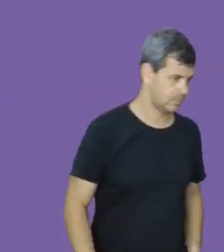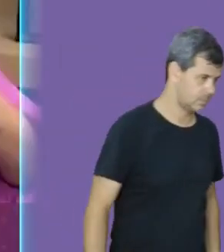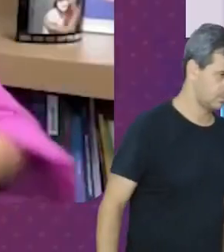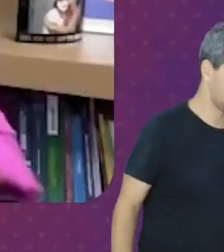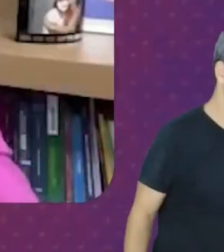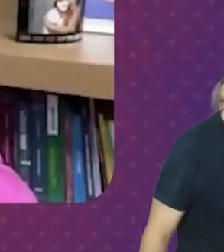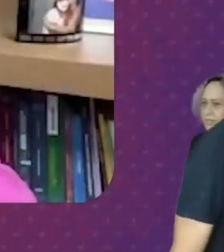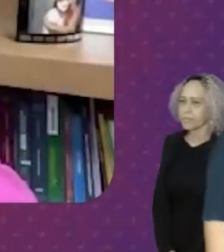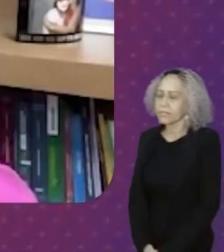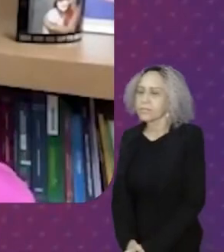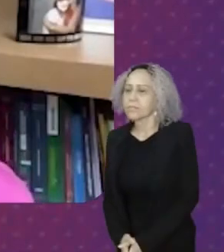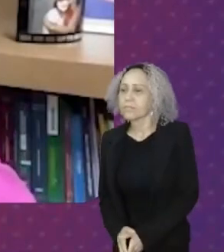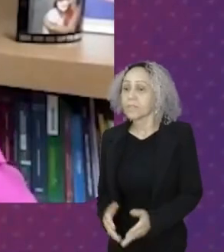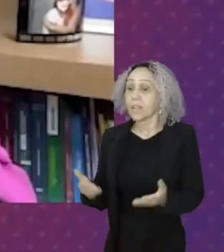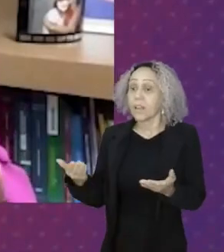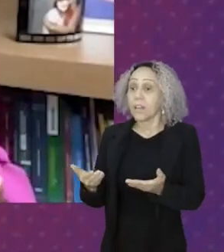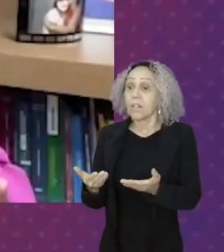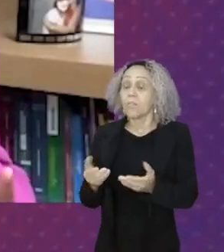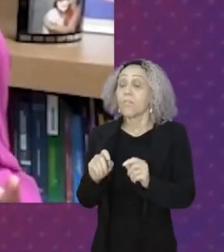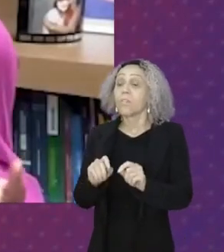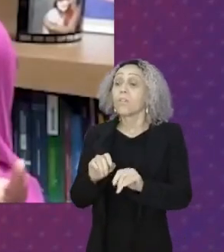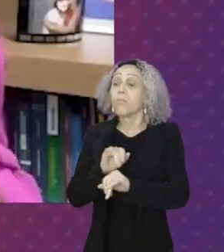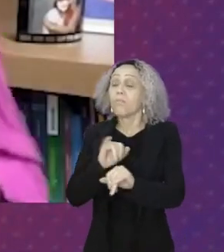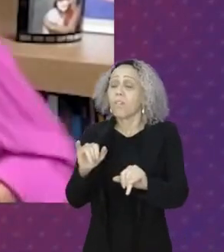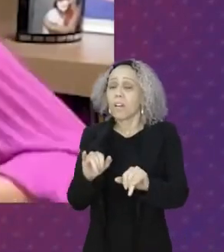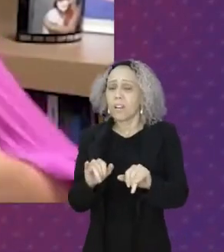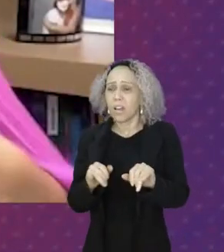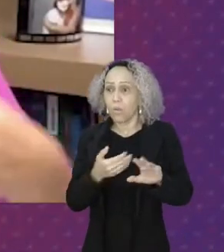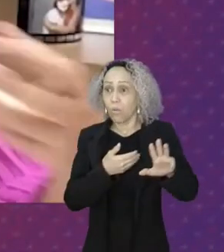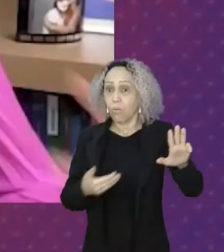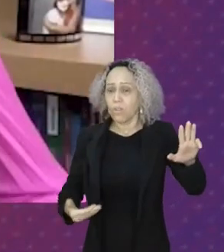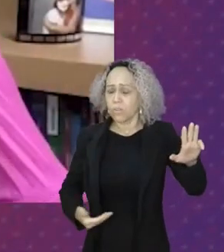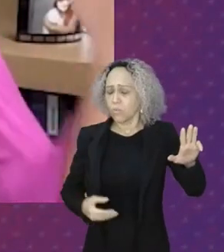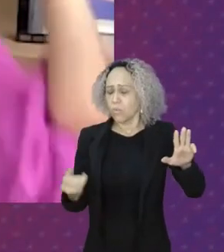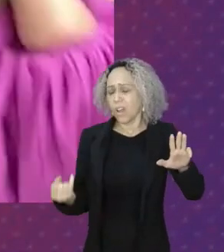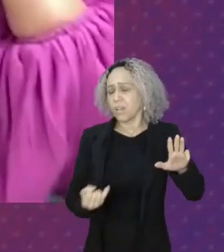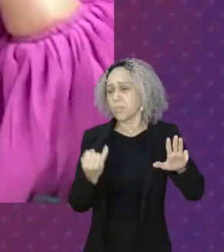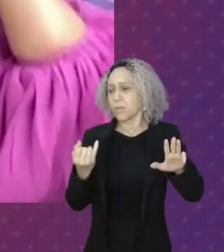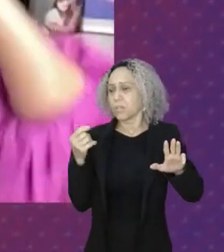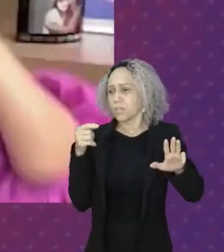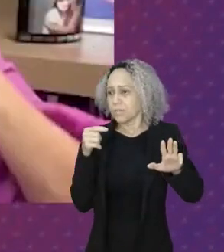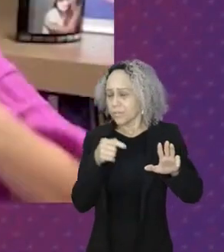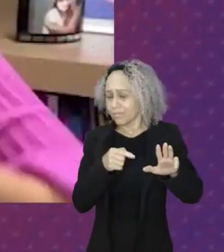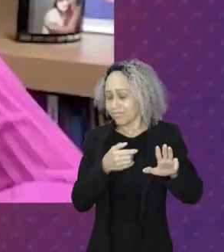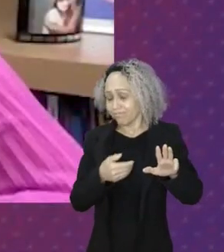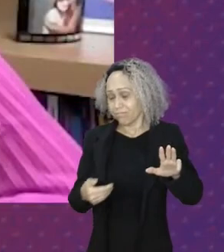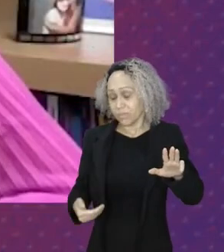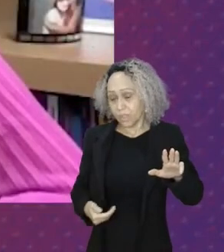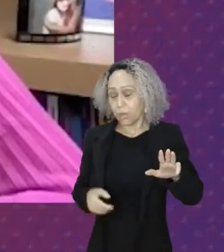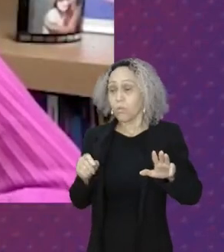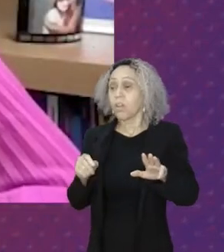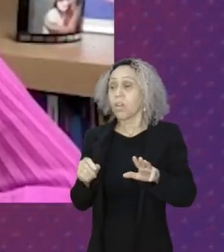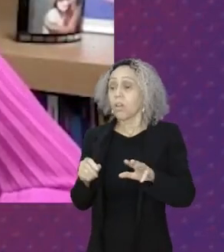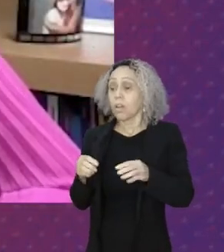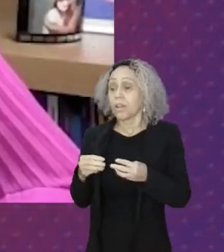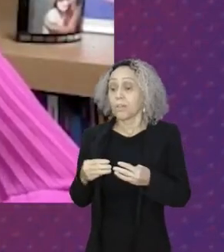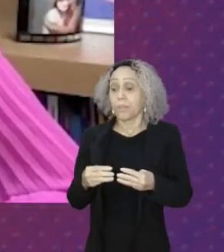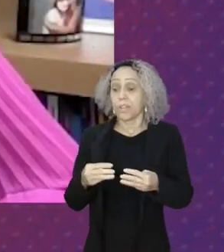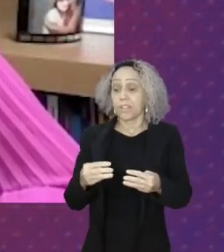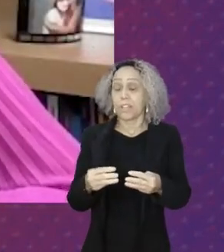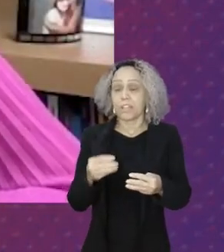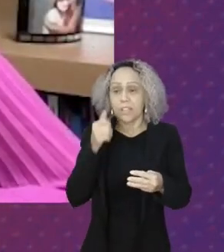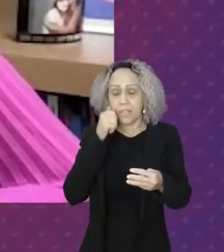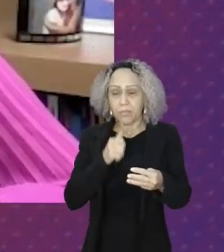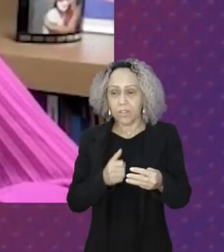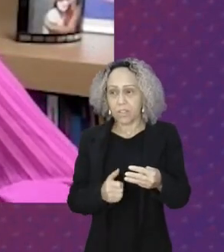aqui falar da importância, né, no governo Lula, a recuperação tanto do Ministério das Mulheres como da